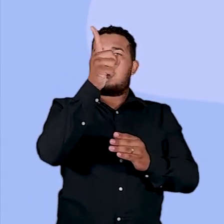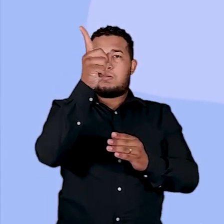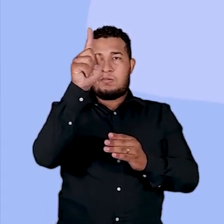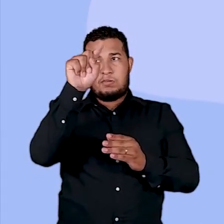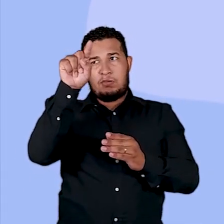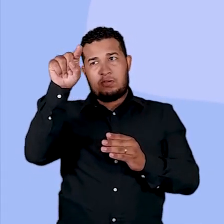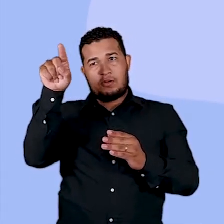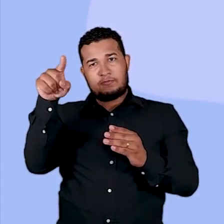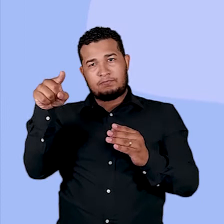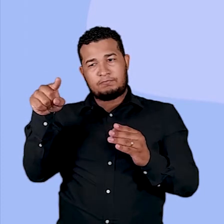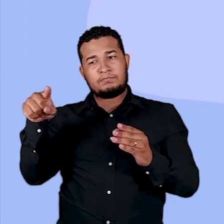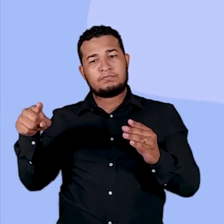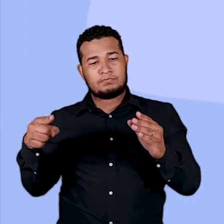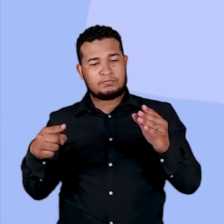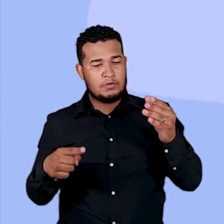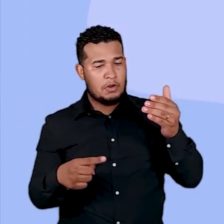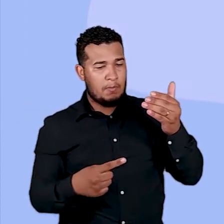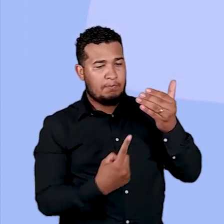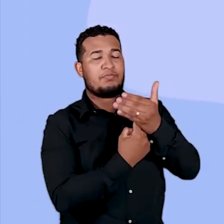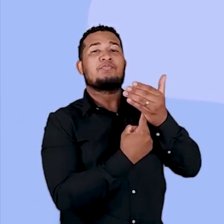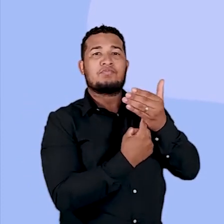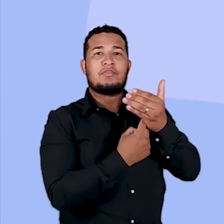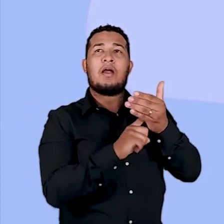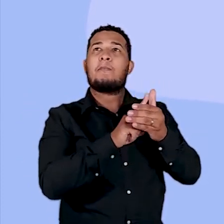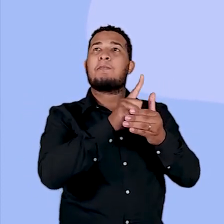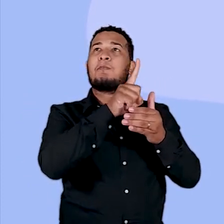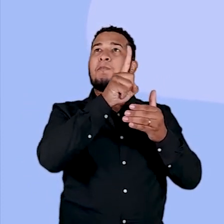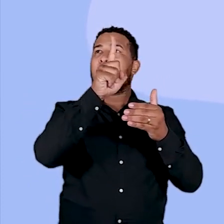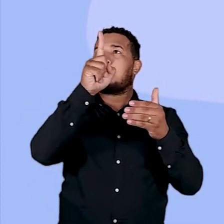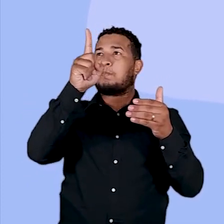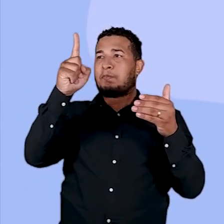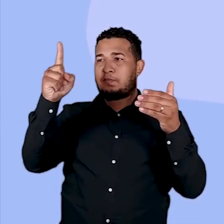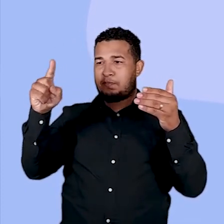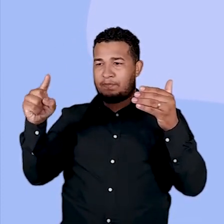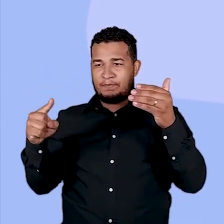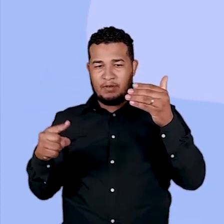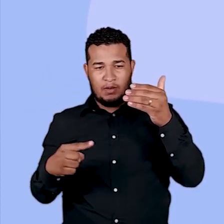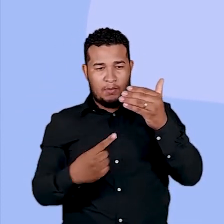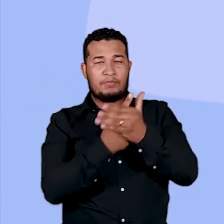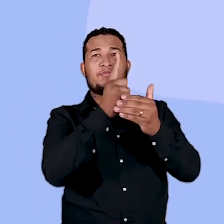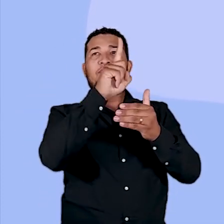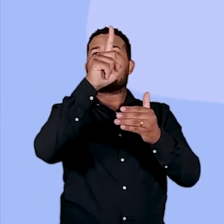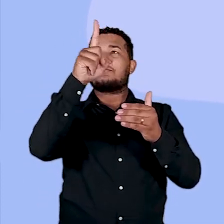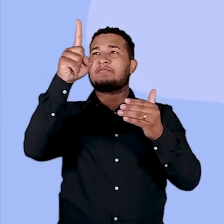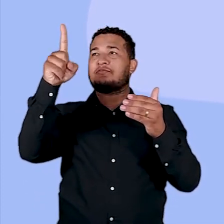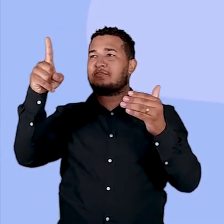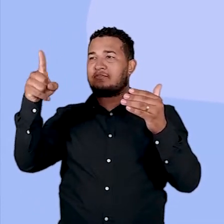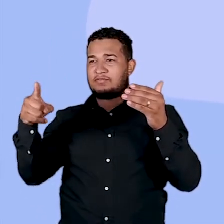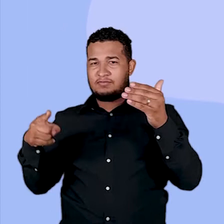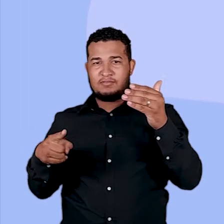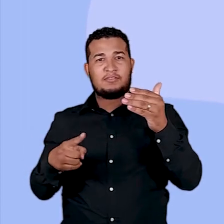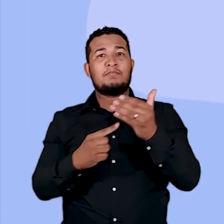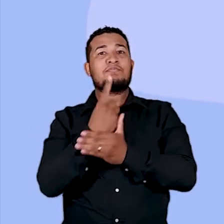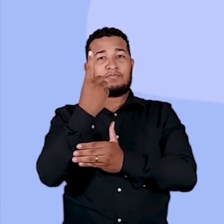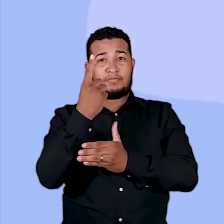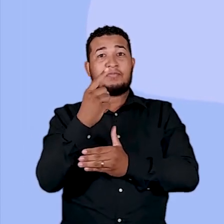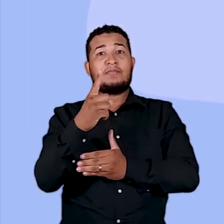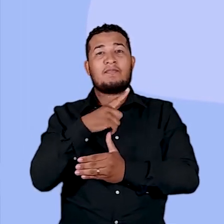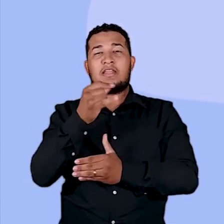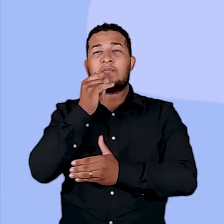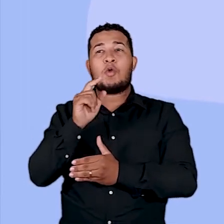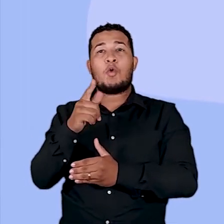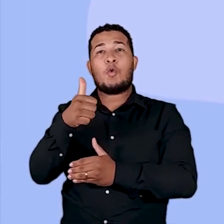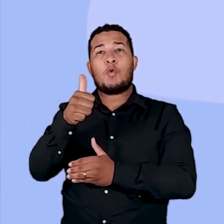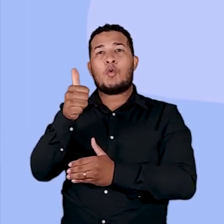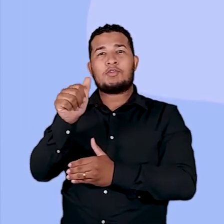meu tracinho maior, flui pelo meu condutor, que é o meu fio, circula tudo. Esse outro do outro lado que